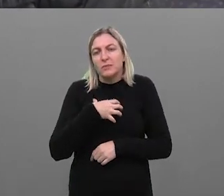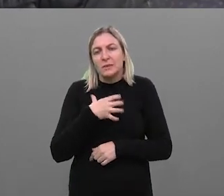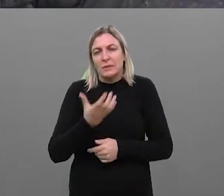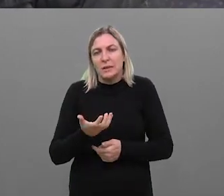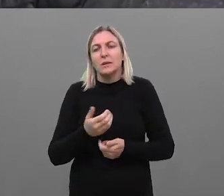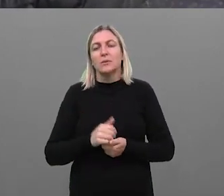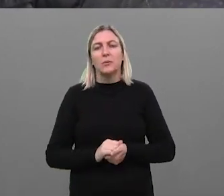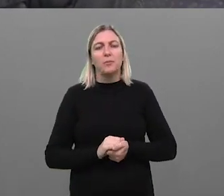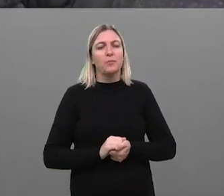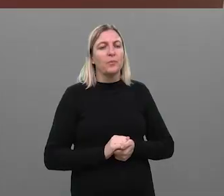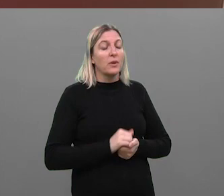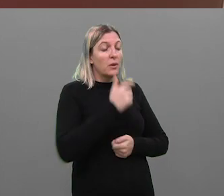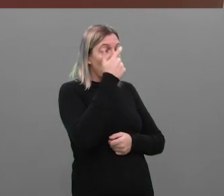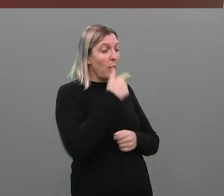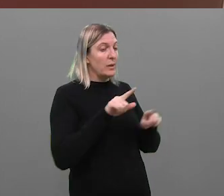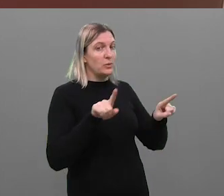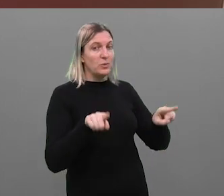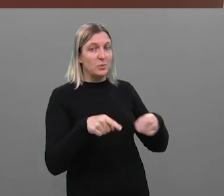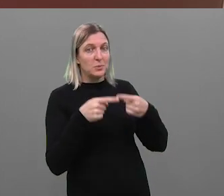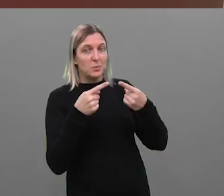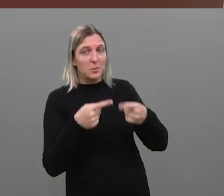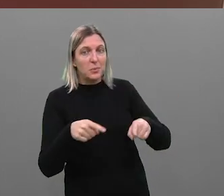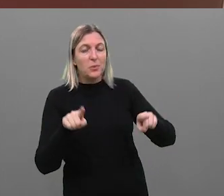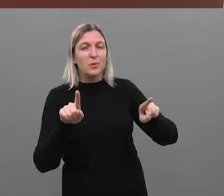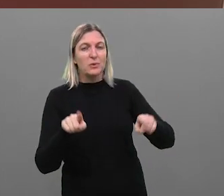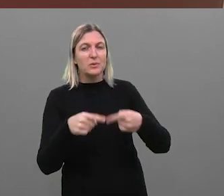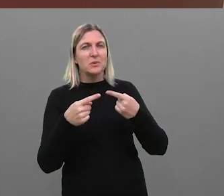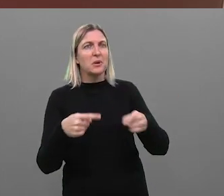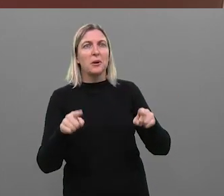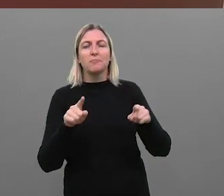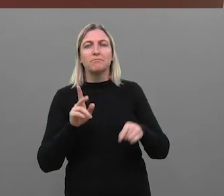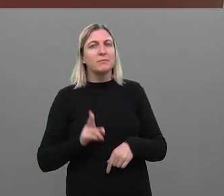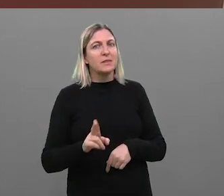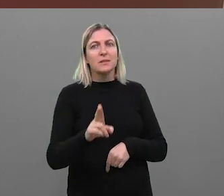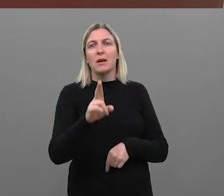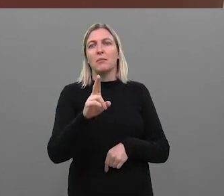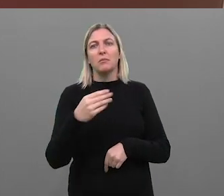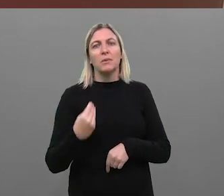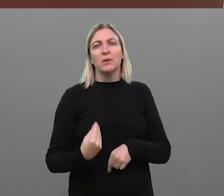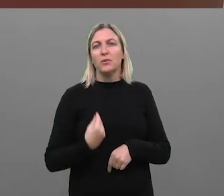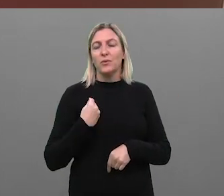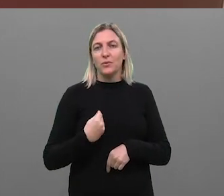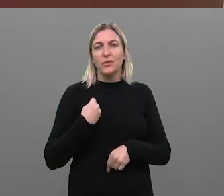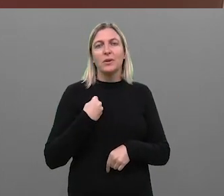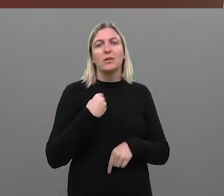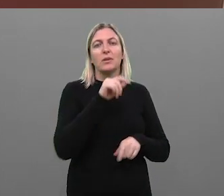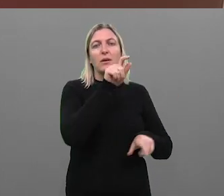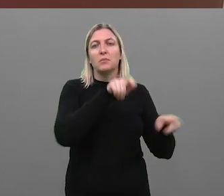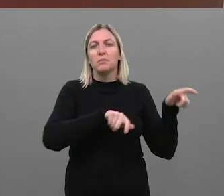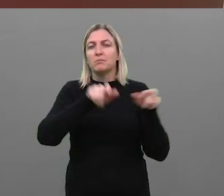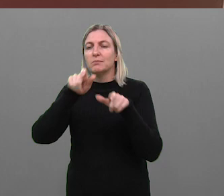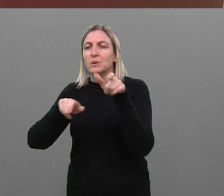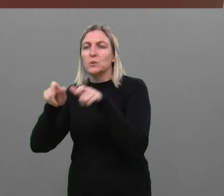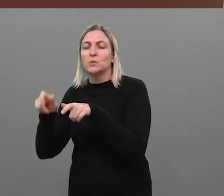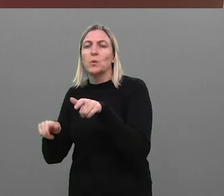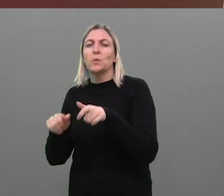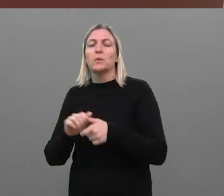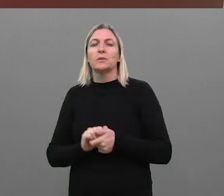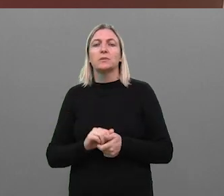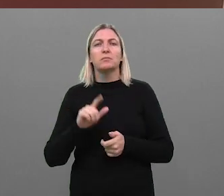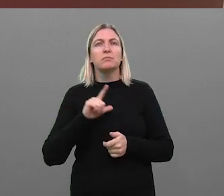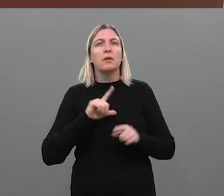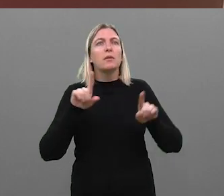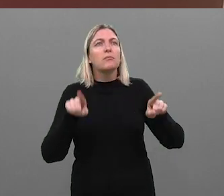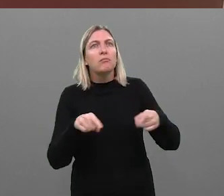que boa parte de nósss músicos sentimos e eu acho que a música ela tá presente em praticamente todos os momentos da vida de uma pessoa